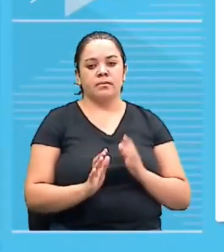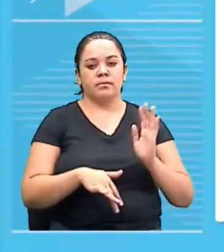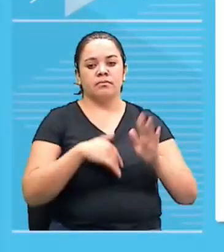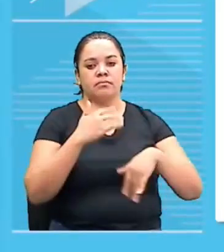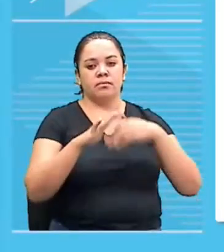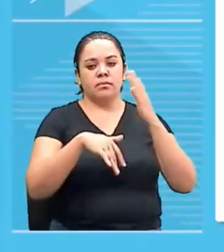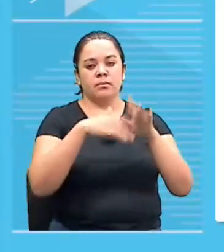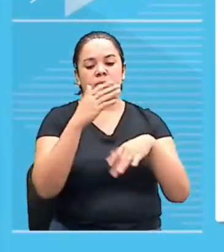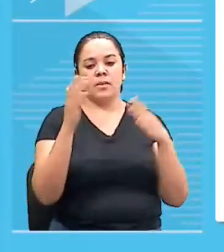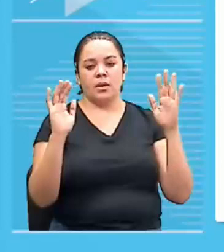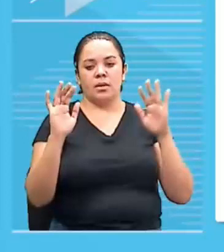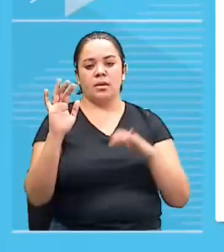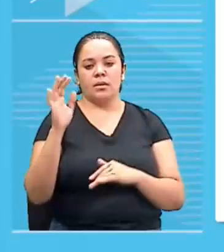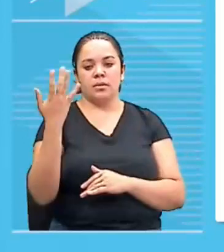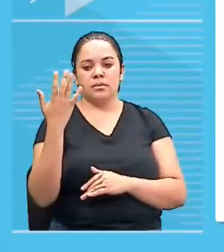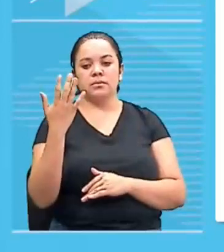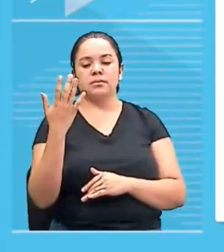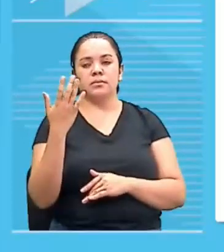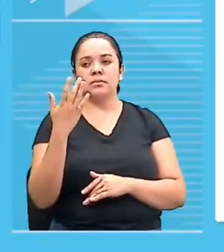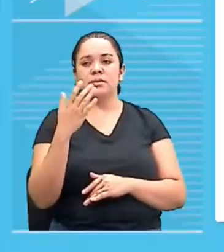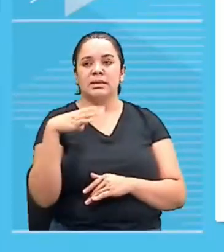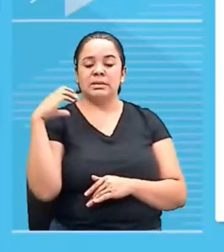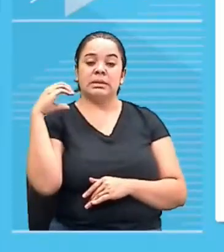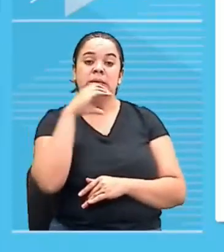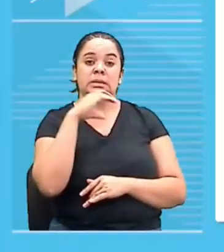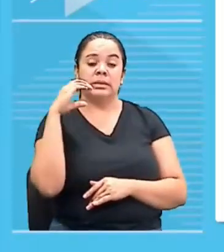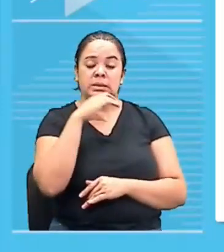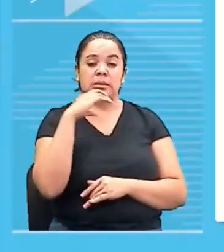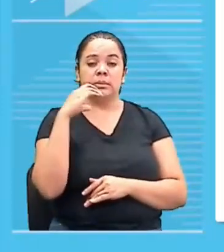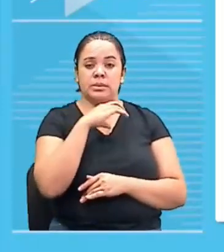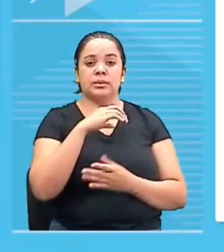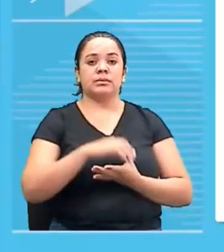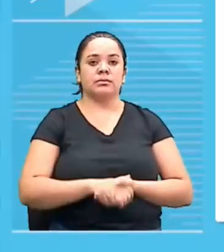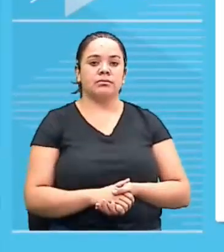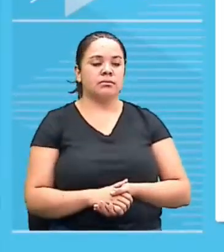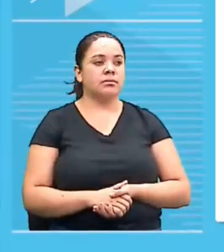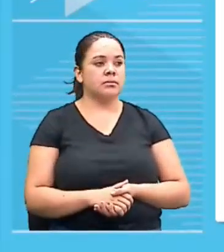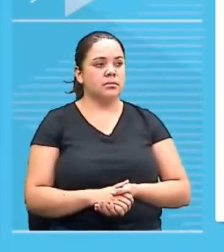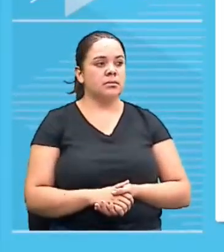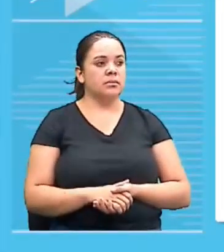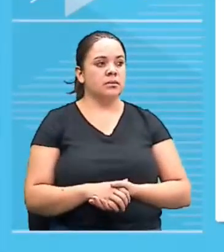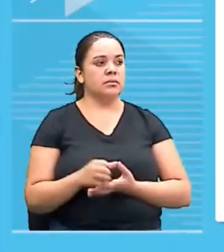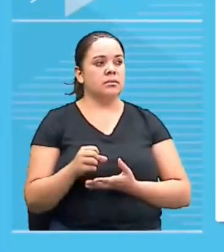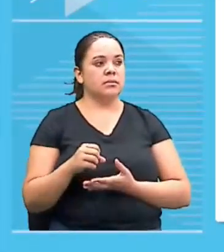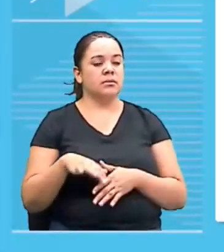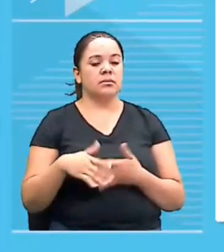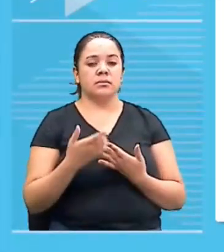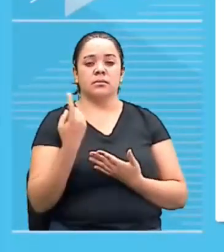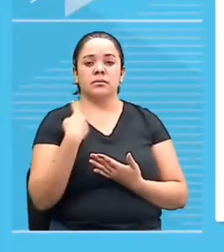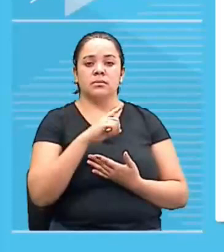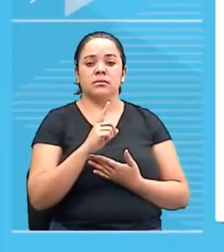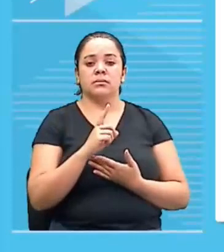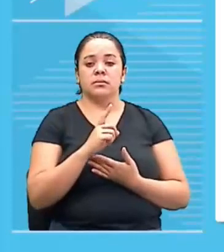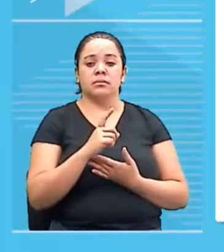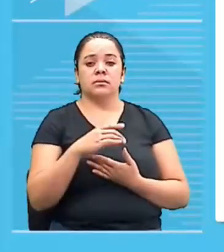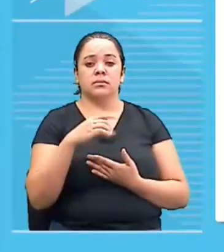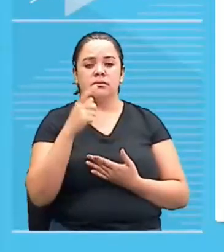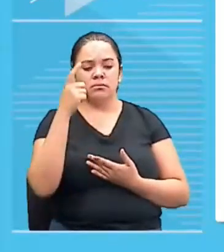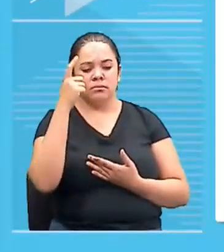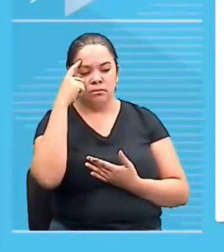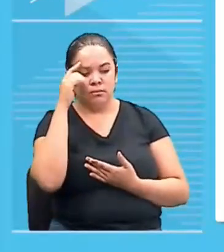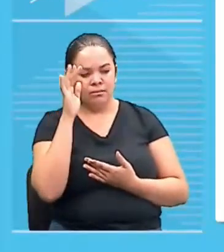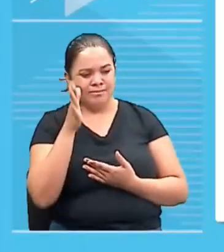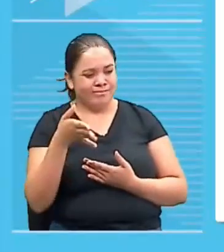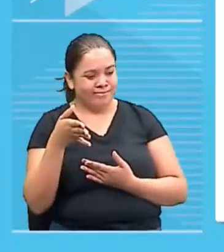nosso redor, ela é algo muito rápido, acontece tudo muito rápido. E quando a gente piscar, já